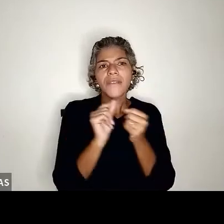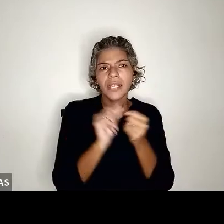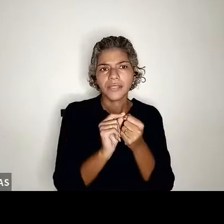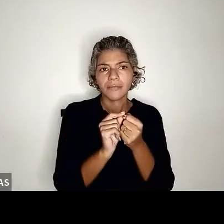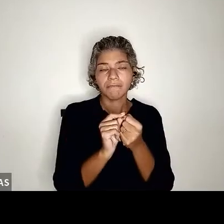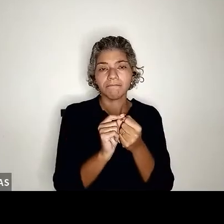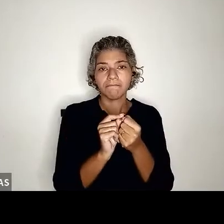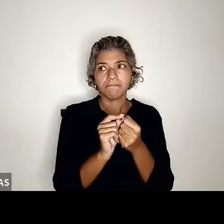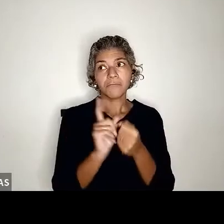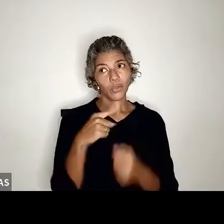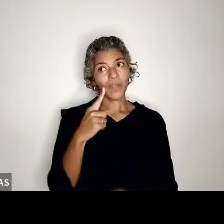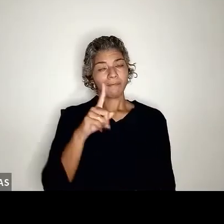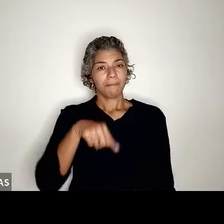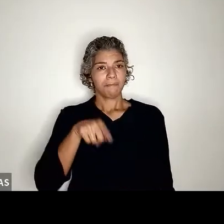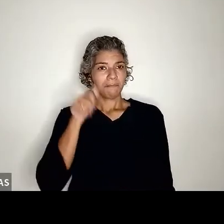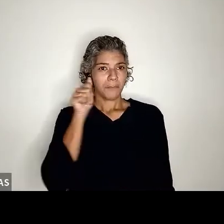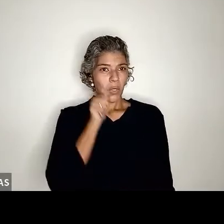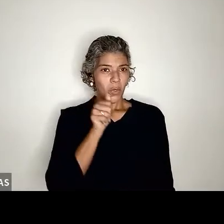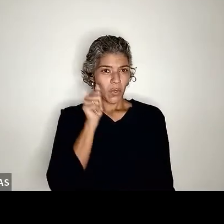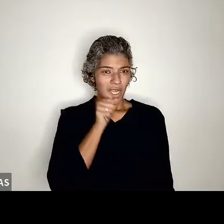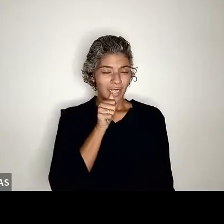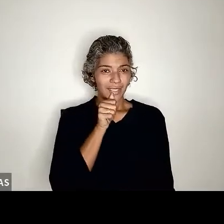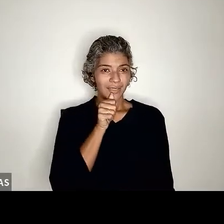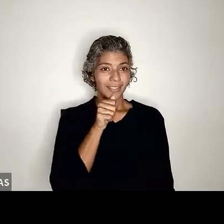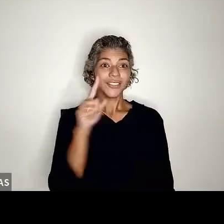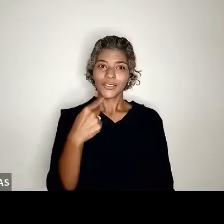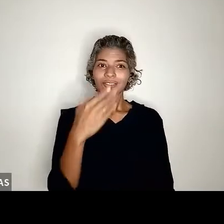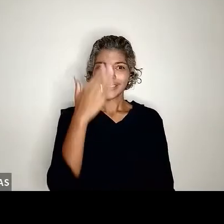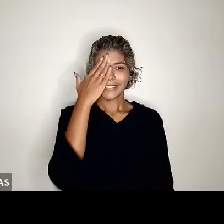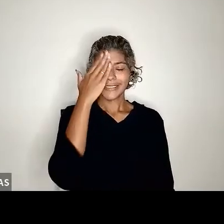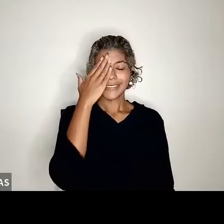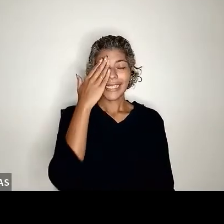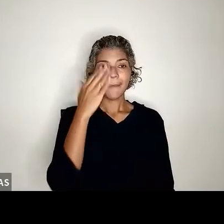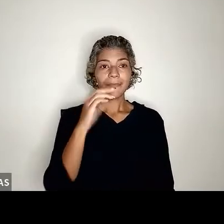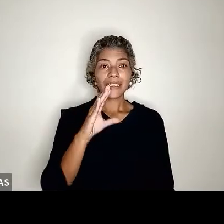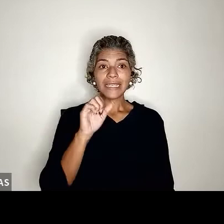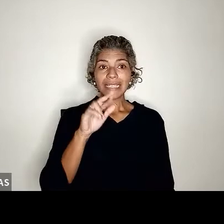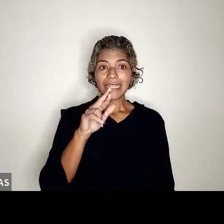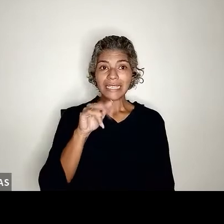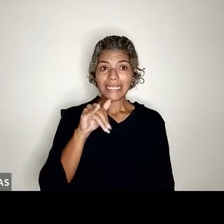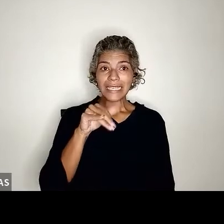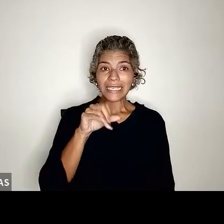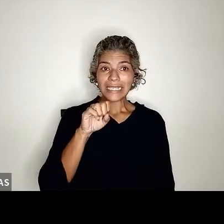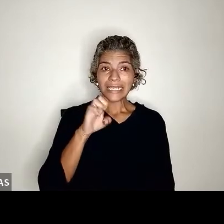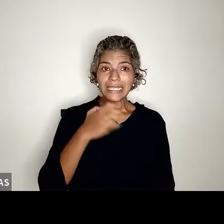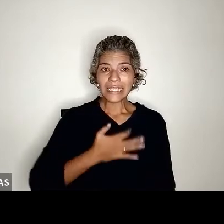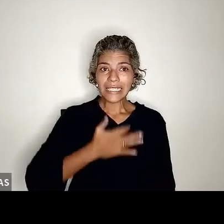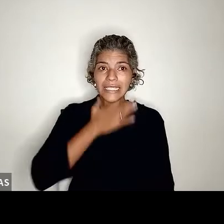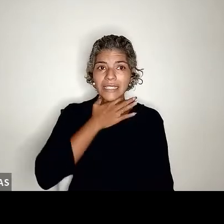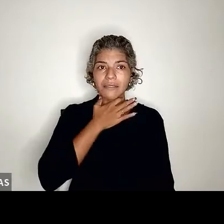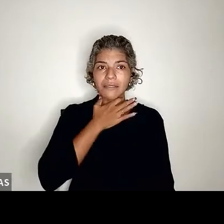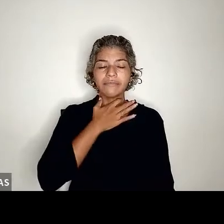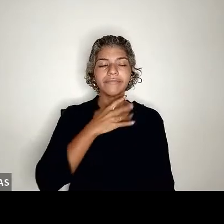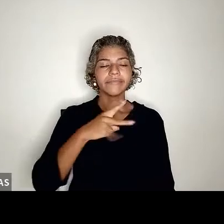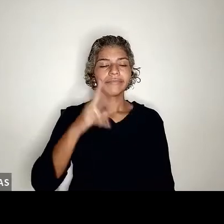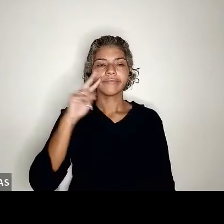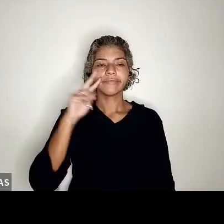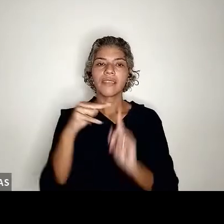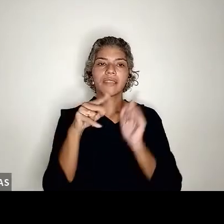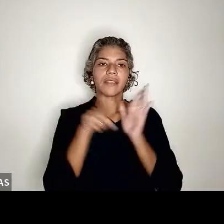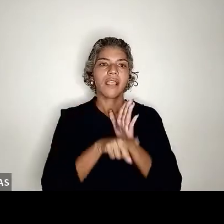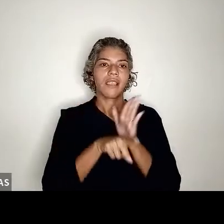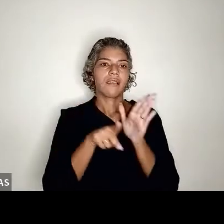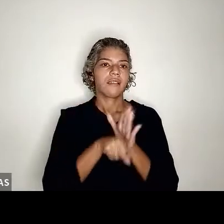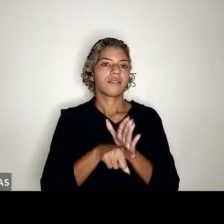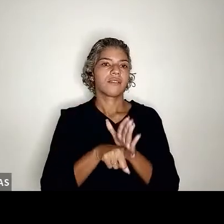E a gente sabe que as crises, elas estão longe de ser neutras em relação a gênero. Elas impactam de forma muito forte as